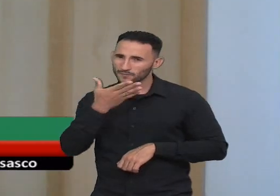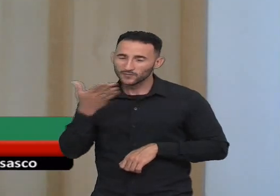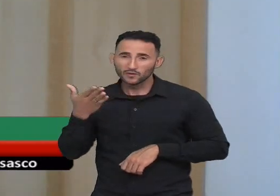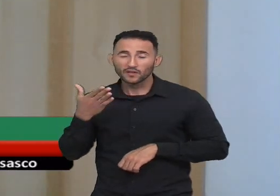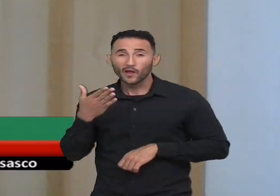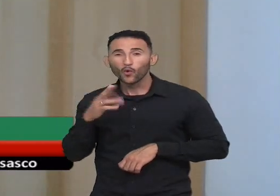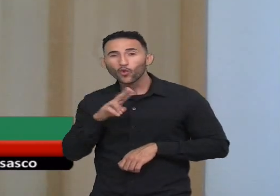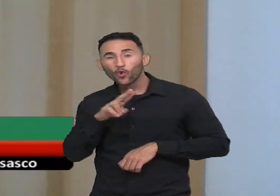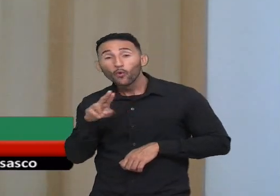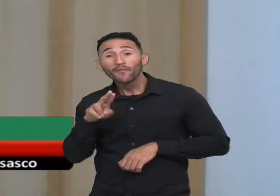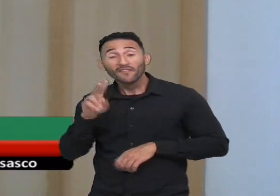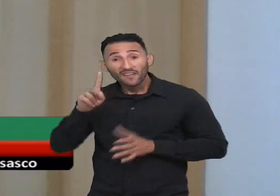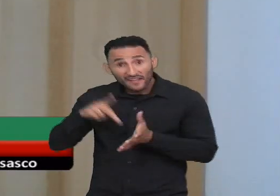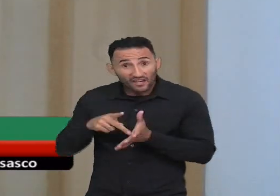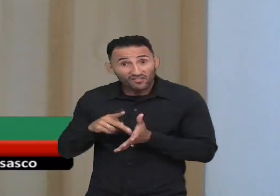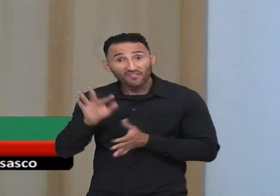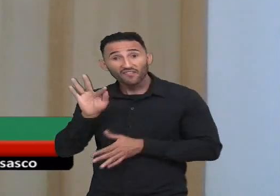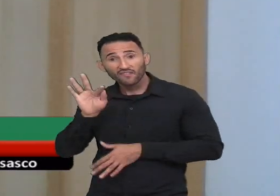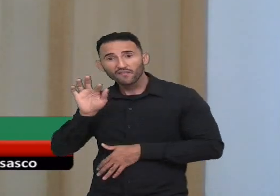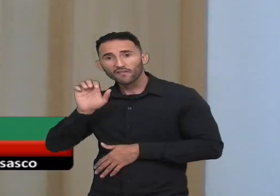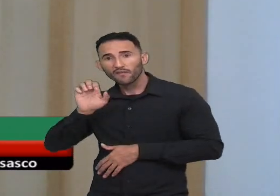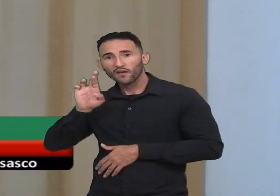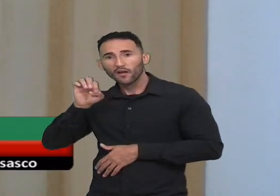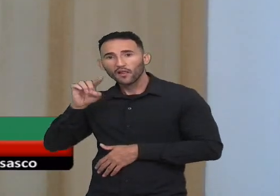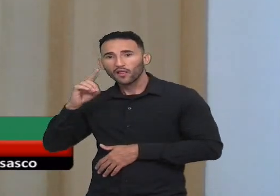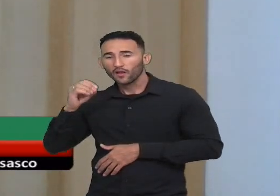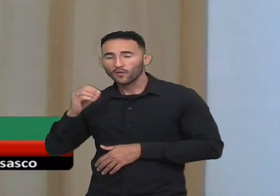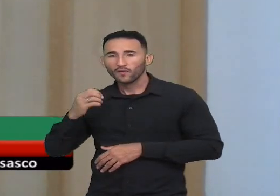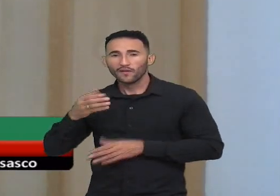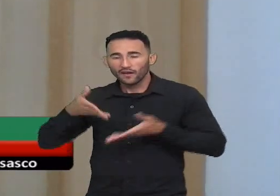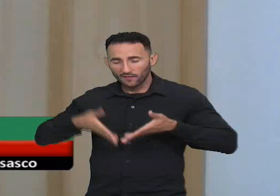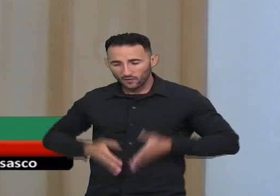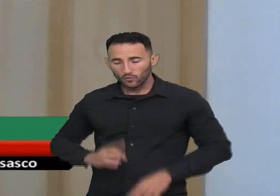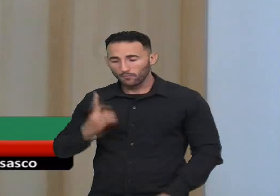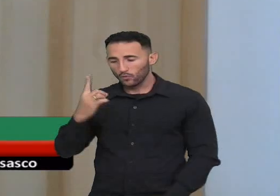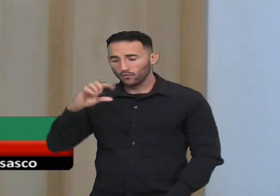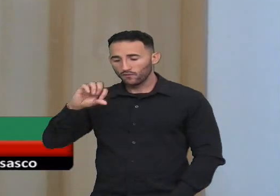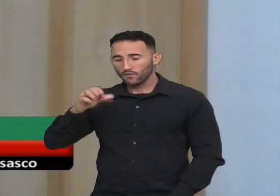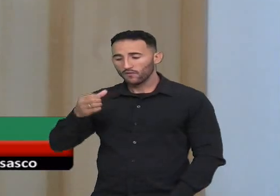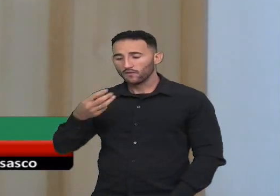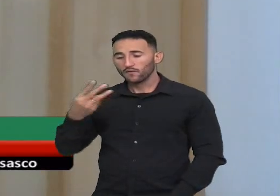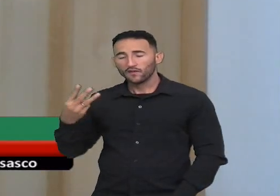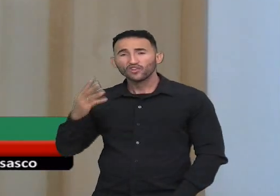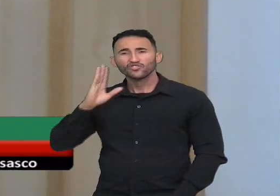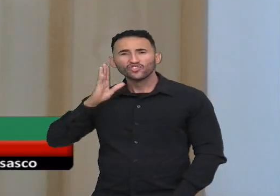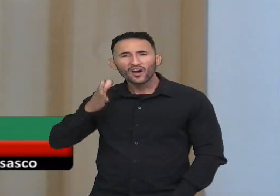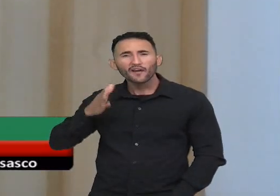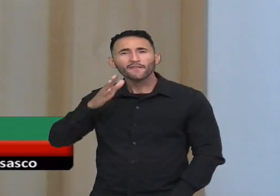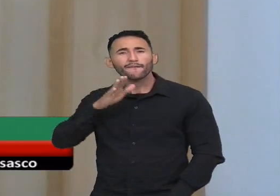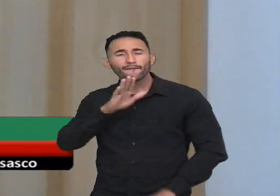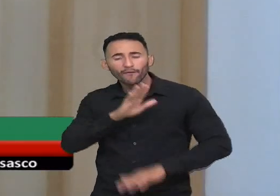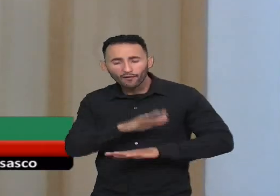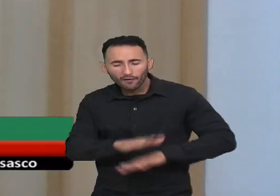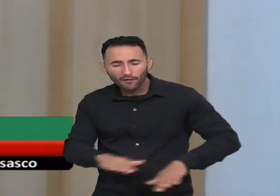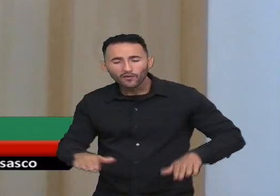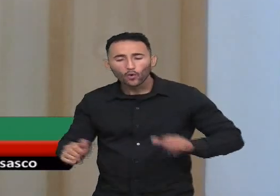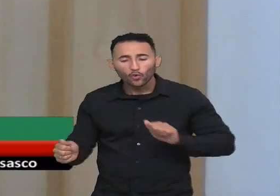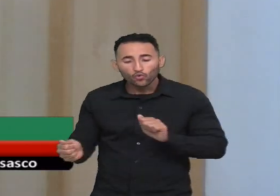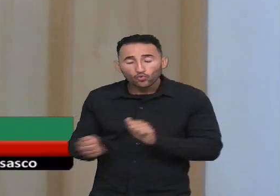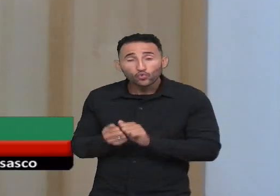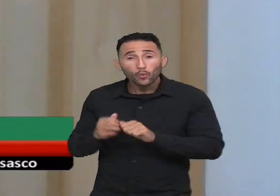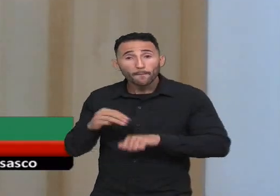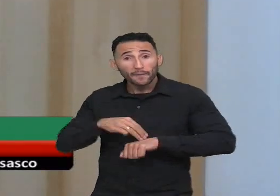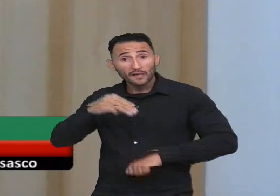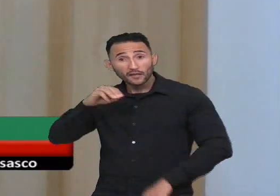apelido de Fernando de Oliveira Souza, que nasceu em 1963 e, desde muito pequeno, treinou capoeira com o mestre Souza. E,